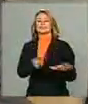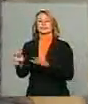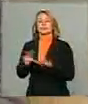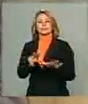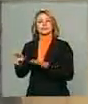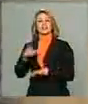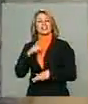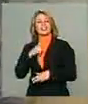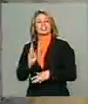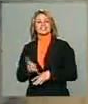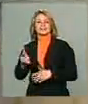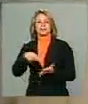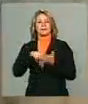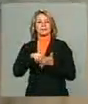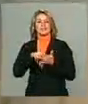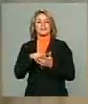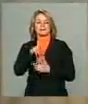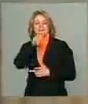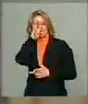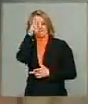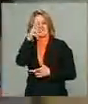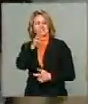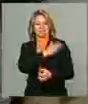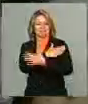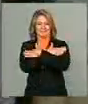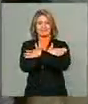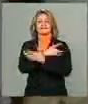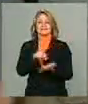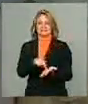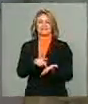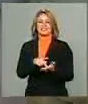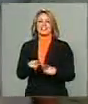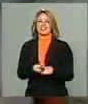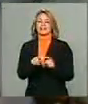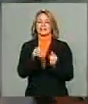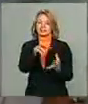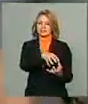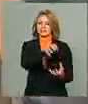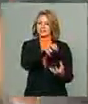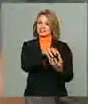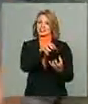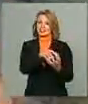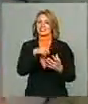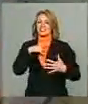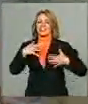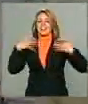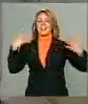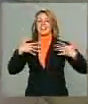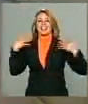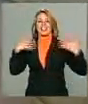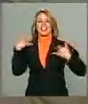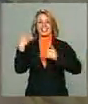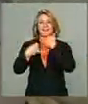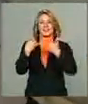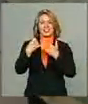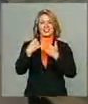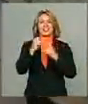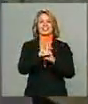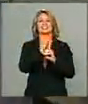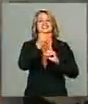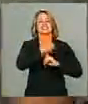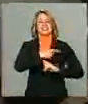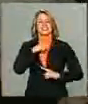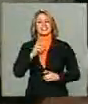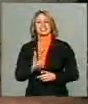aqui firme e forte também na terceira idade lazer e cidadania